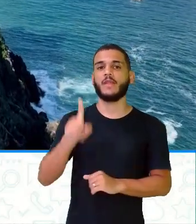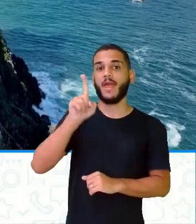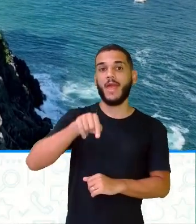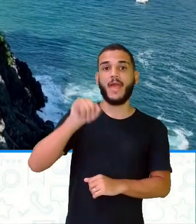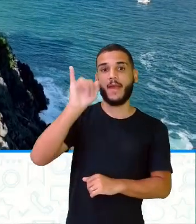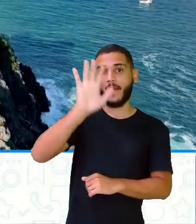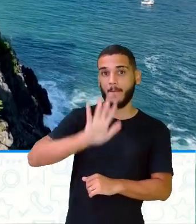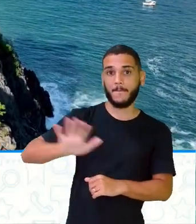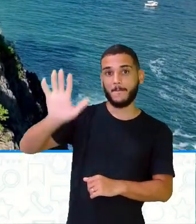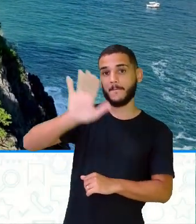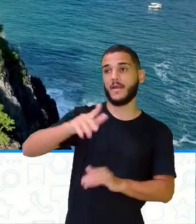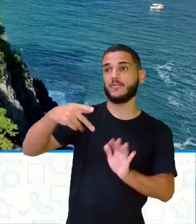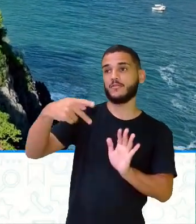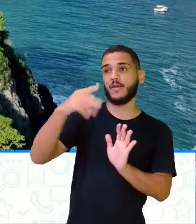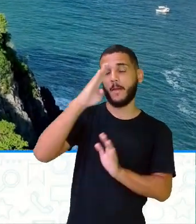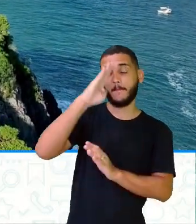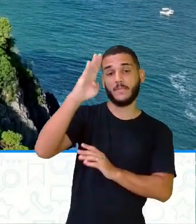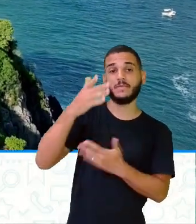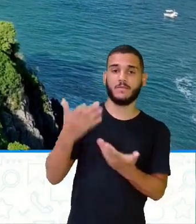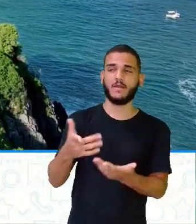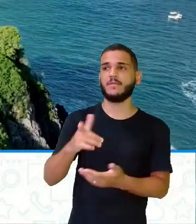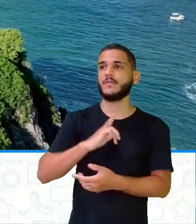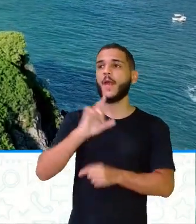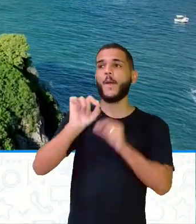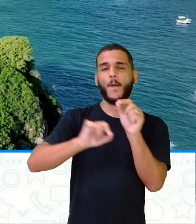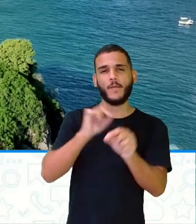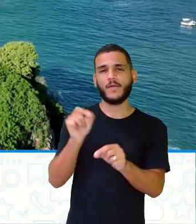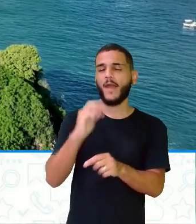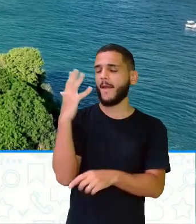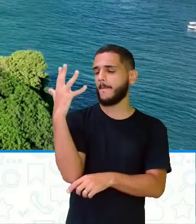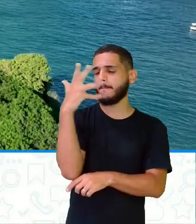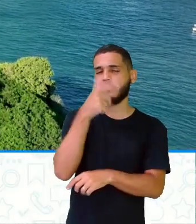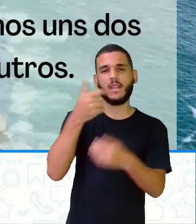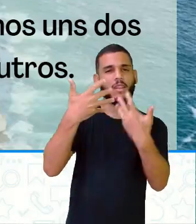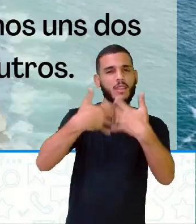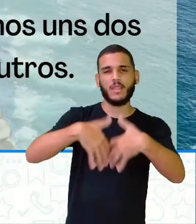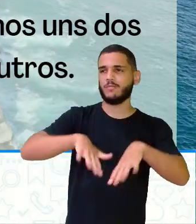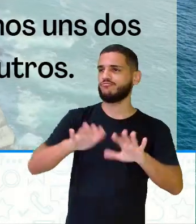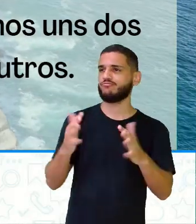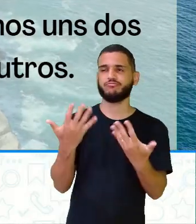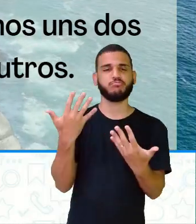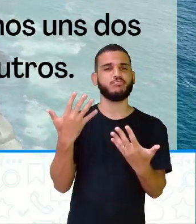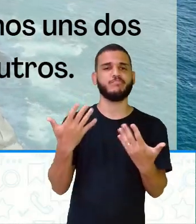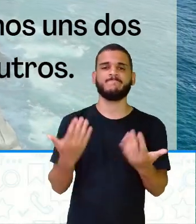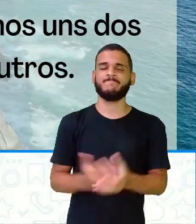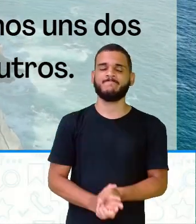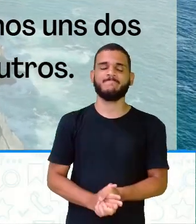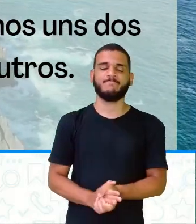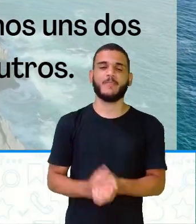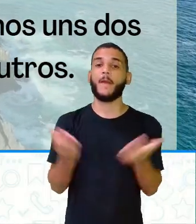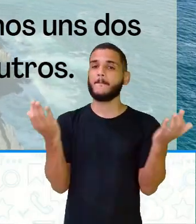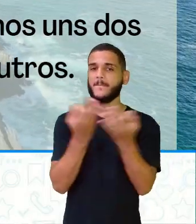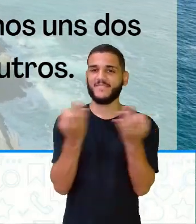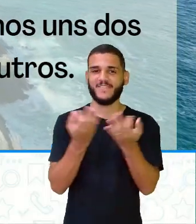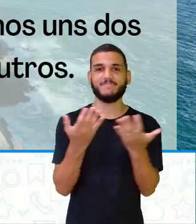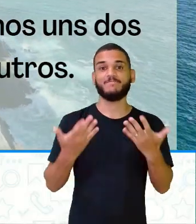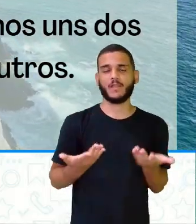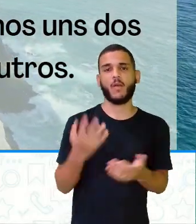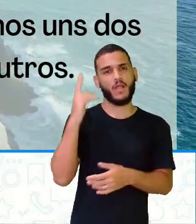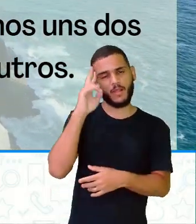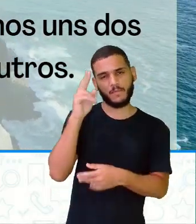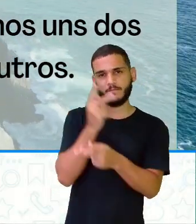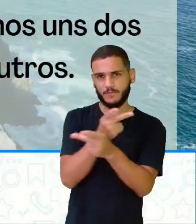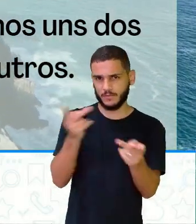imagem da ilha principal e tem, olha, uma beleza natural incomparável, tá certo? Então, só lembrando para vocês